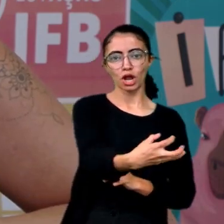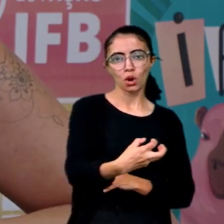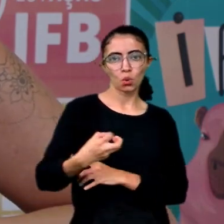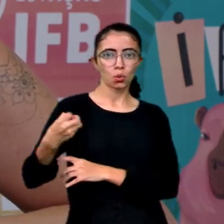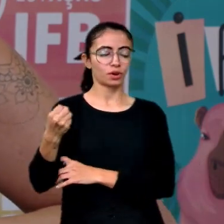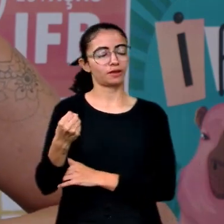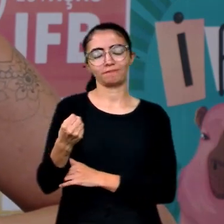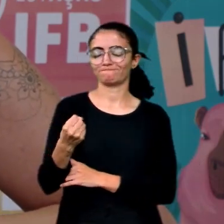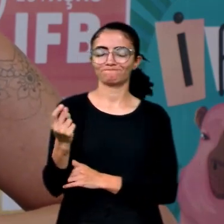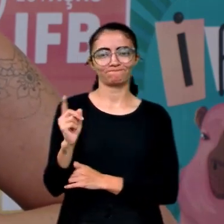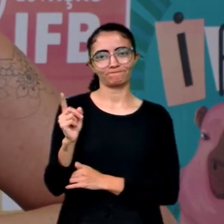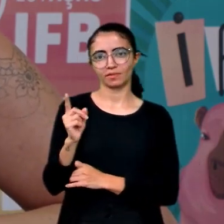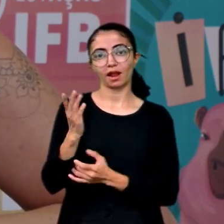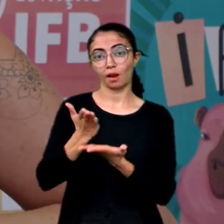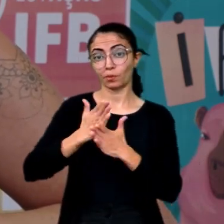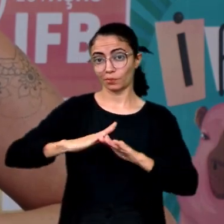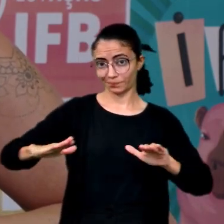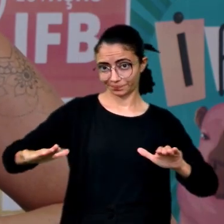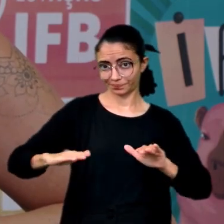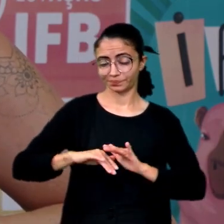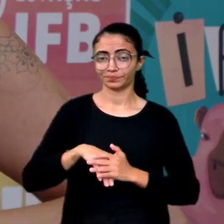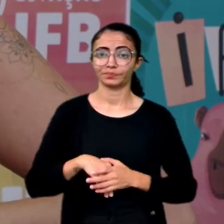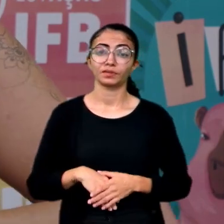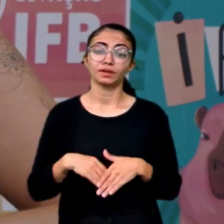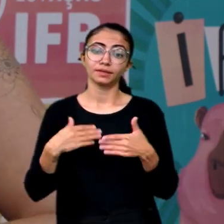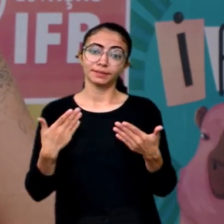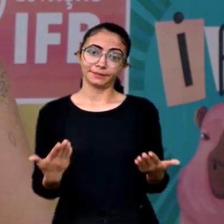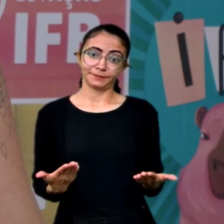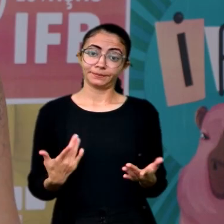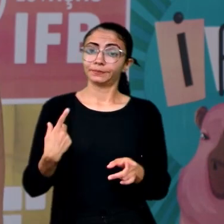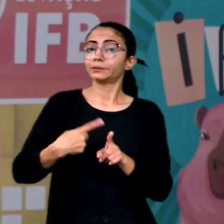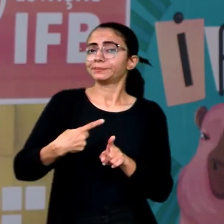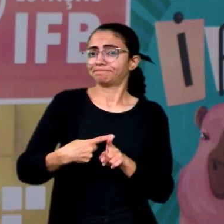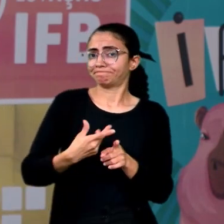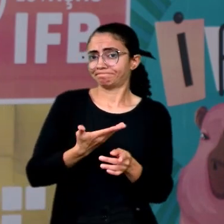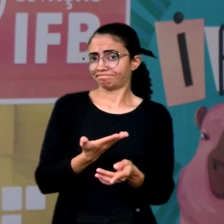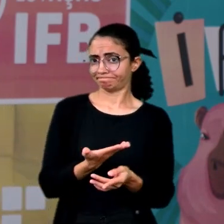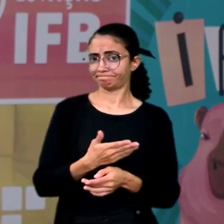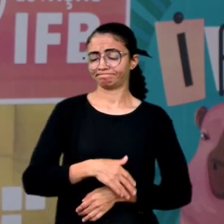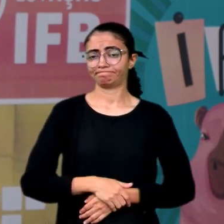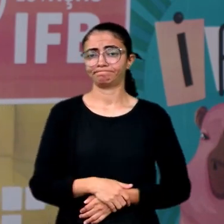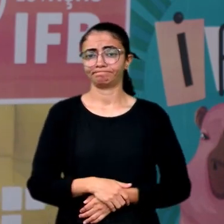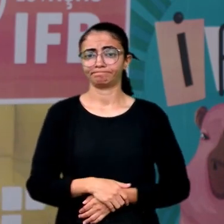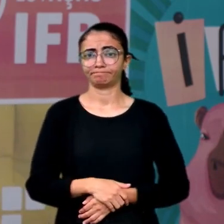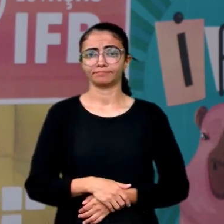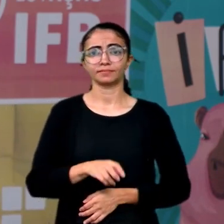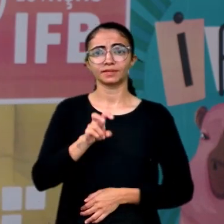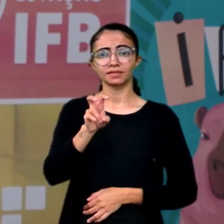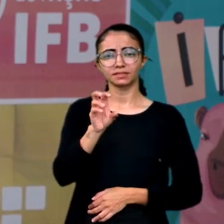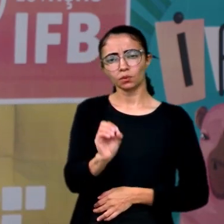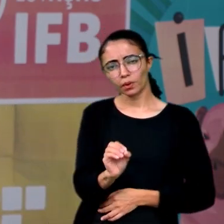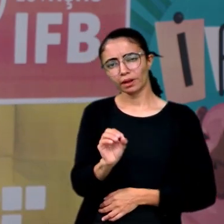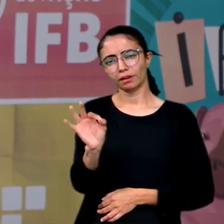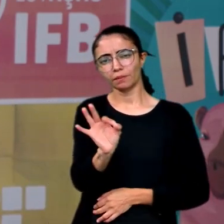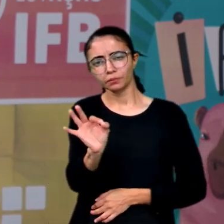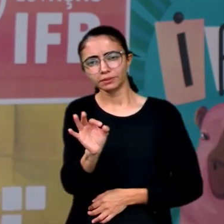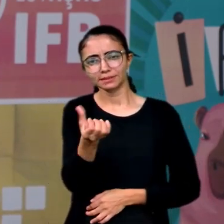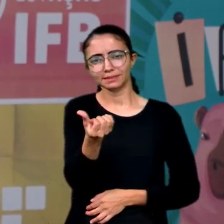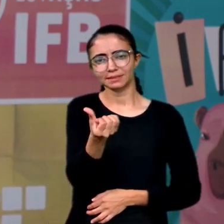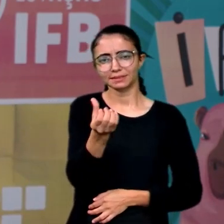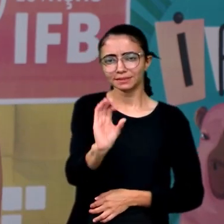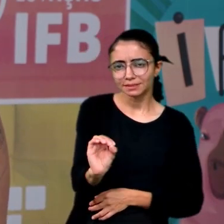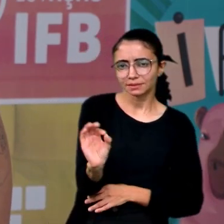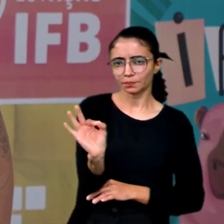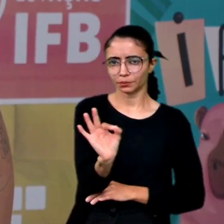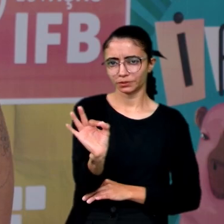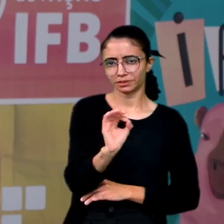foi adiada. Então, por quê? Porque 50% a 60% do que a gente envia para um